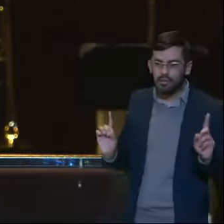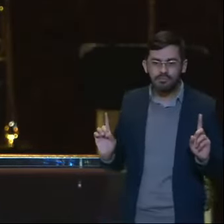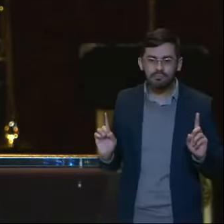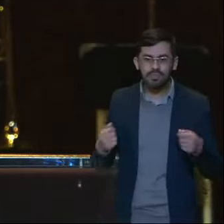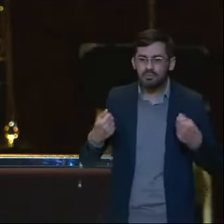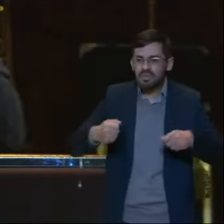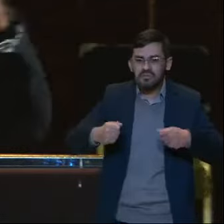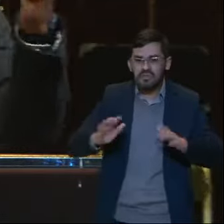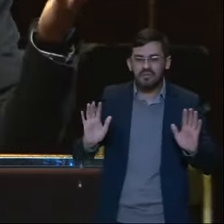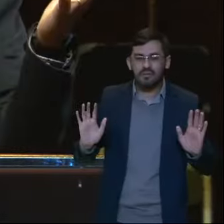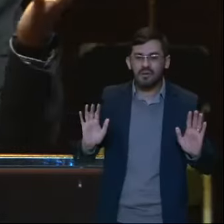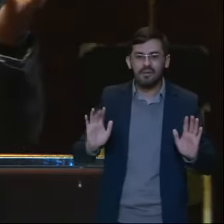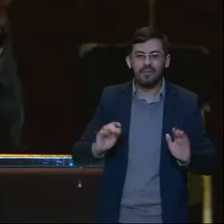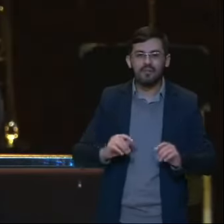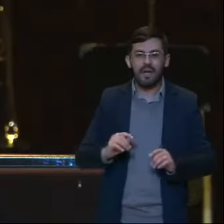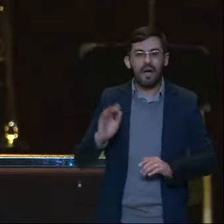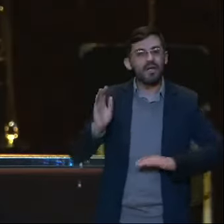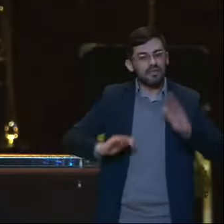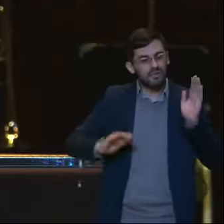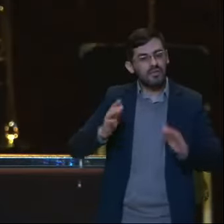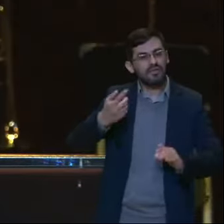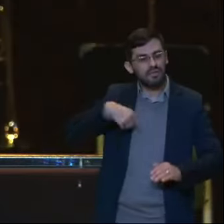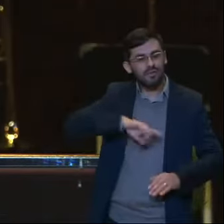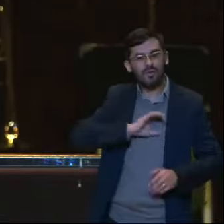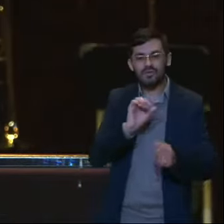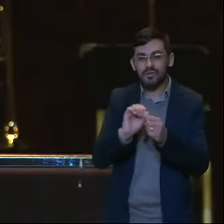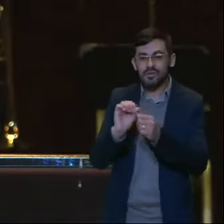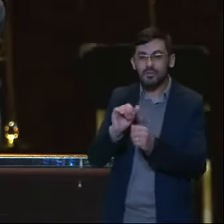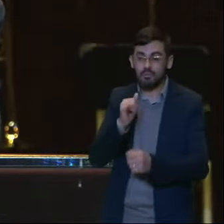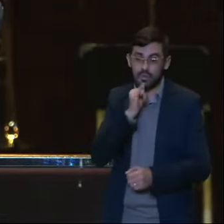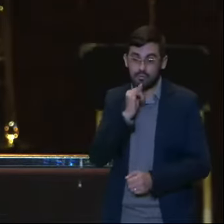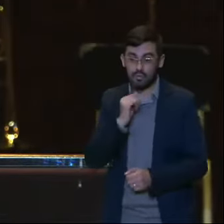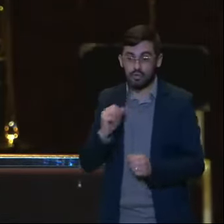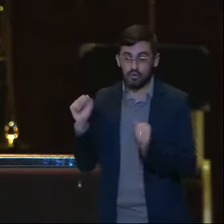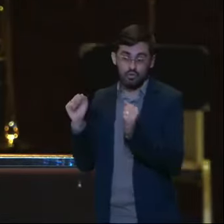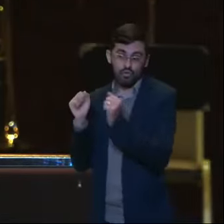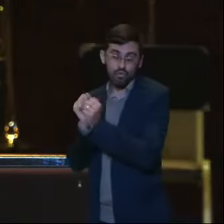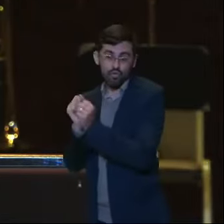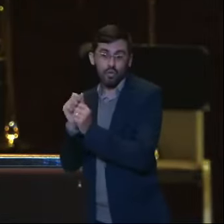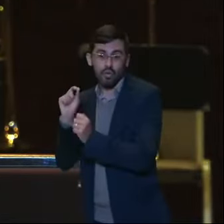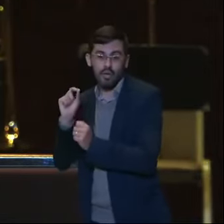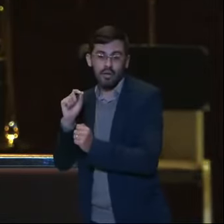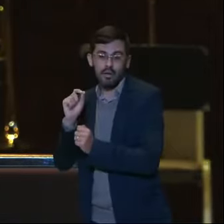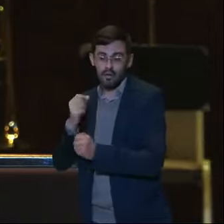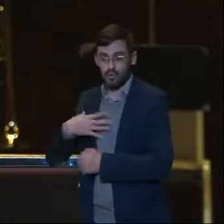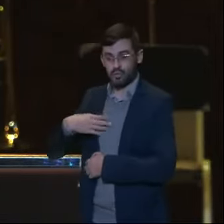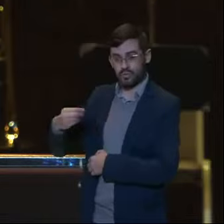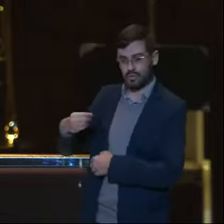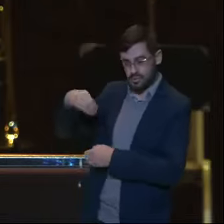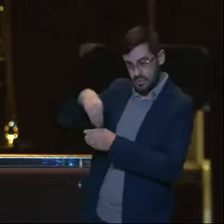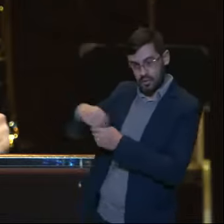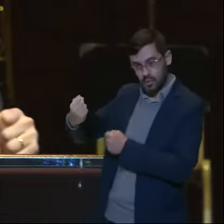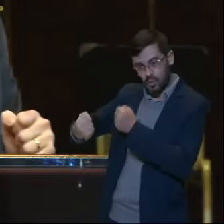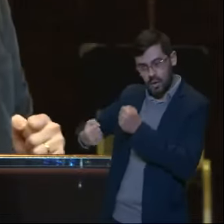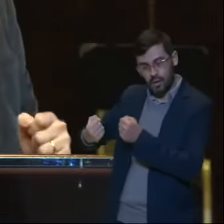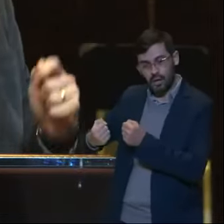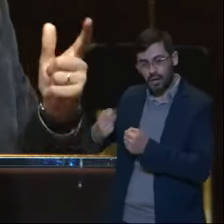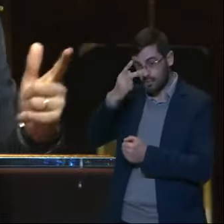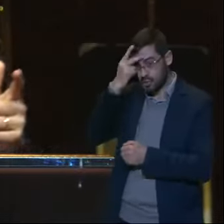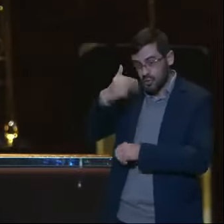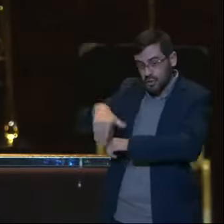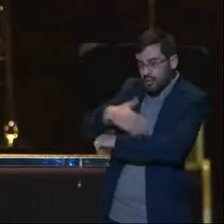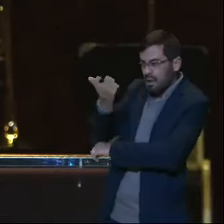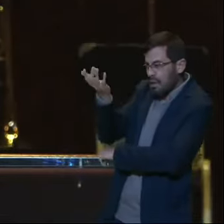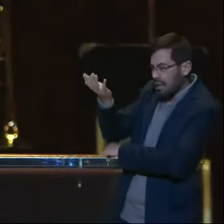para simplesmente, a gente faz muito isso, às vezes os pais, para educar os filhos, deixar umas moedinhas no carro, né? E a gente dá a moedinha ali